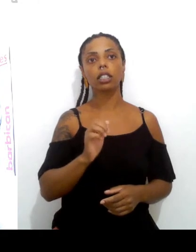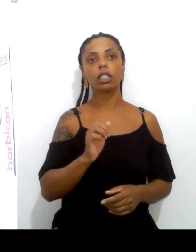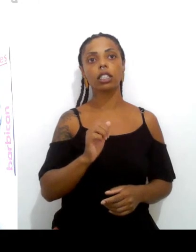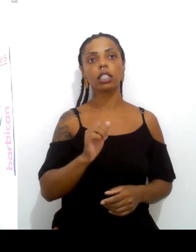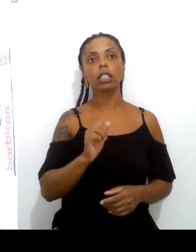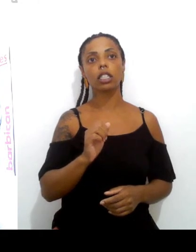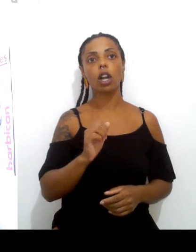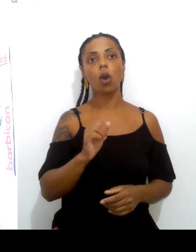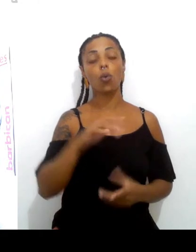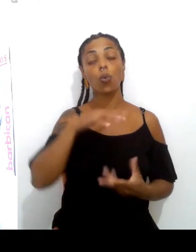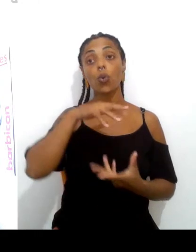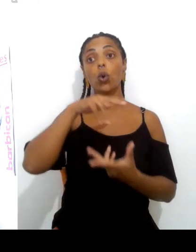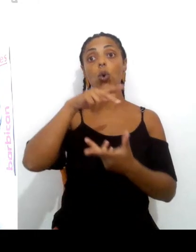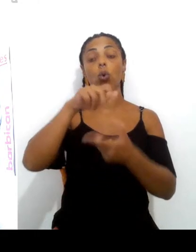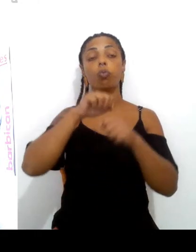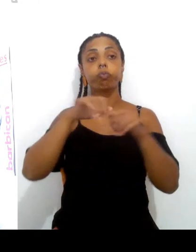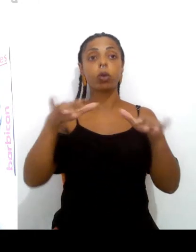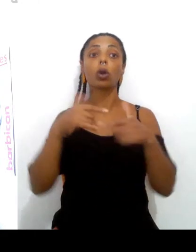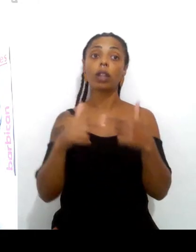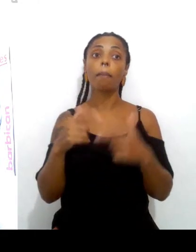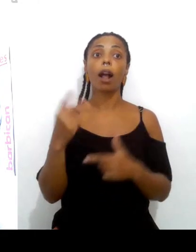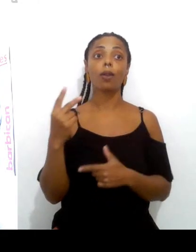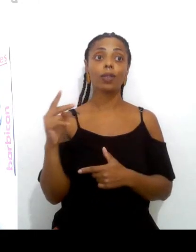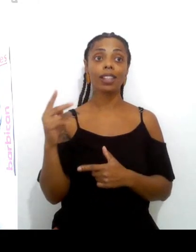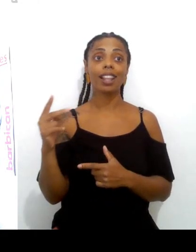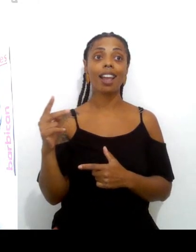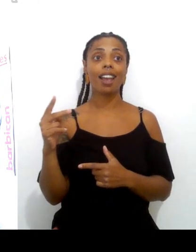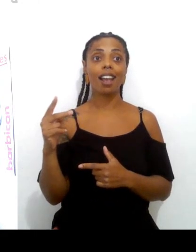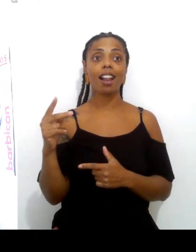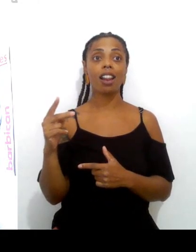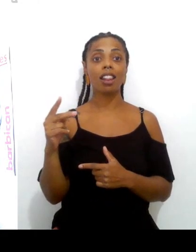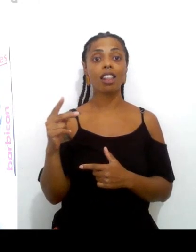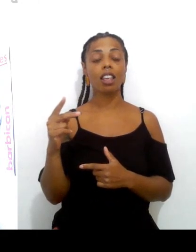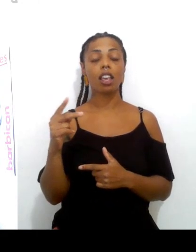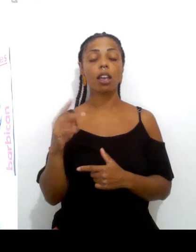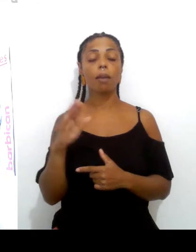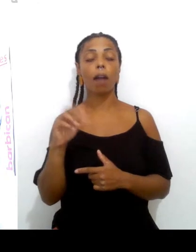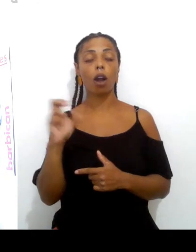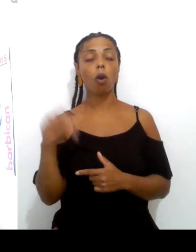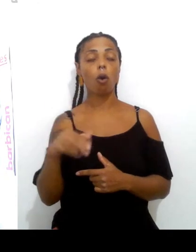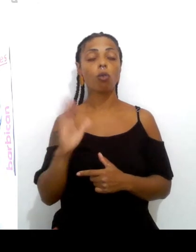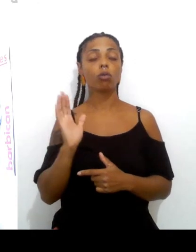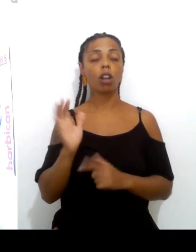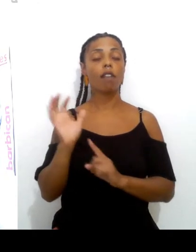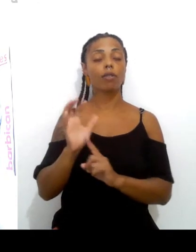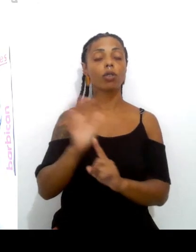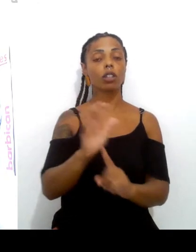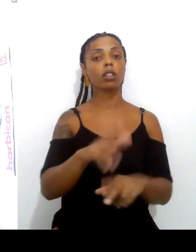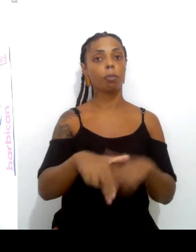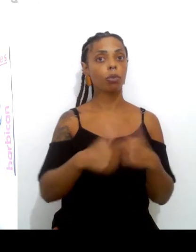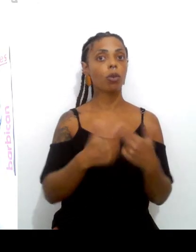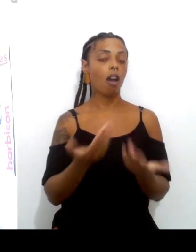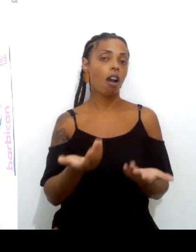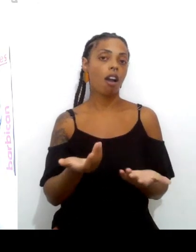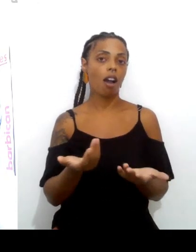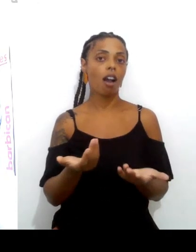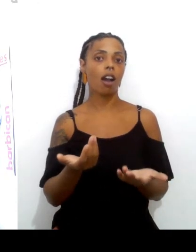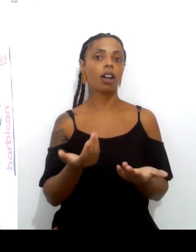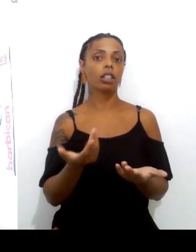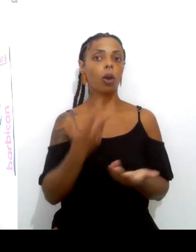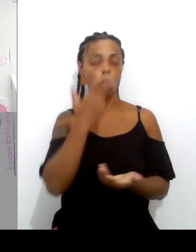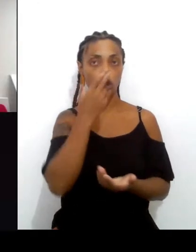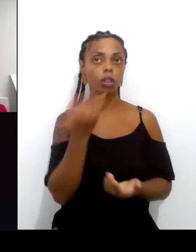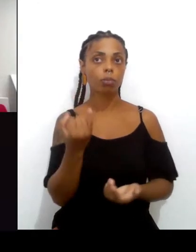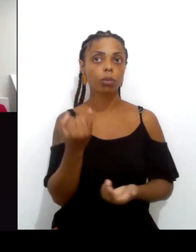moldado por esse contexto e é por isso que essa discussão é tão importante dá para debater de diversas maneiras interessantes